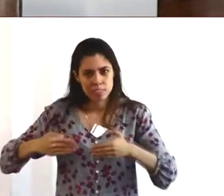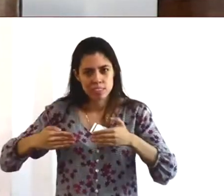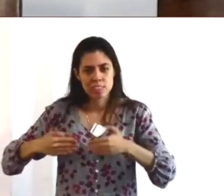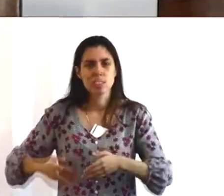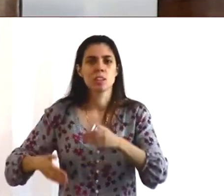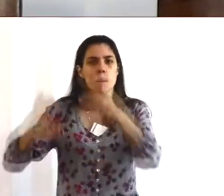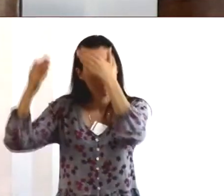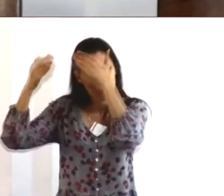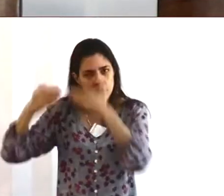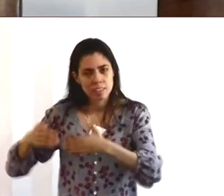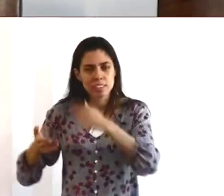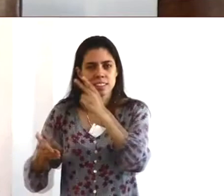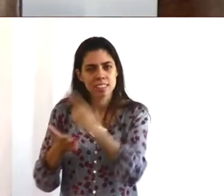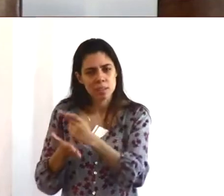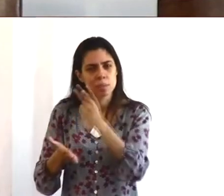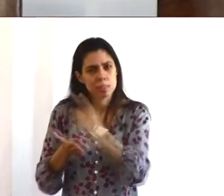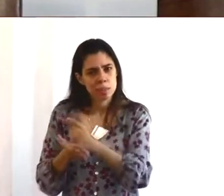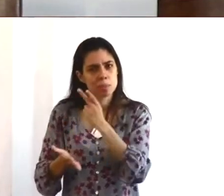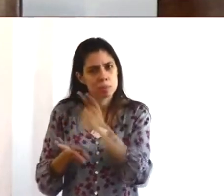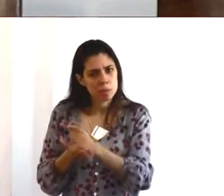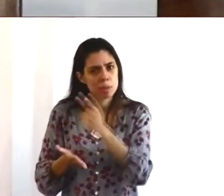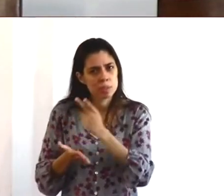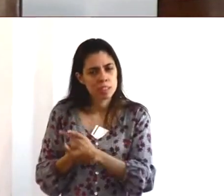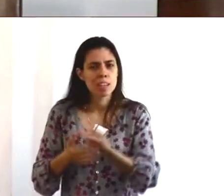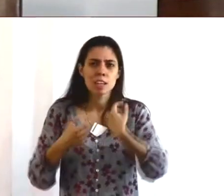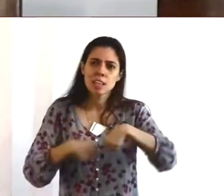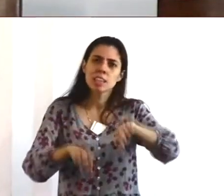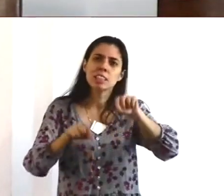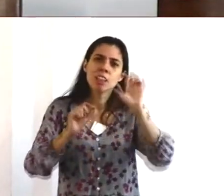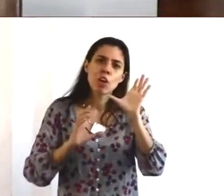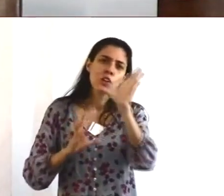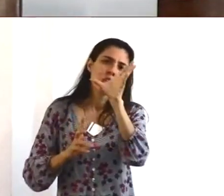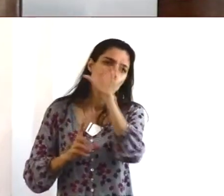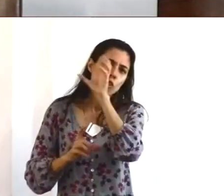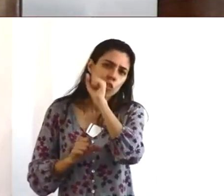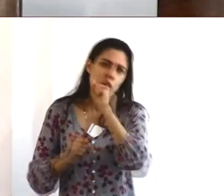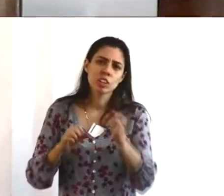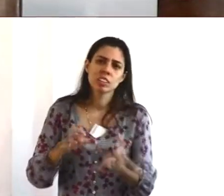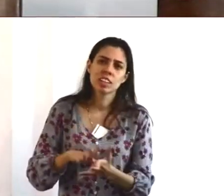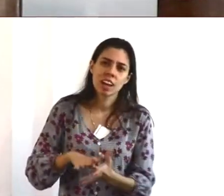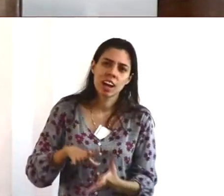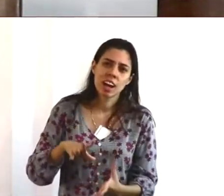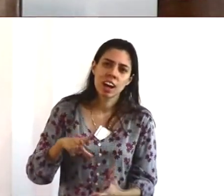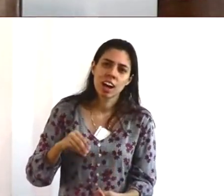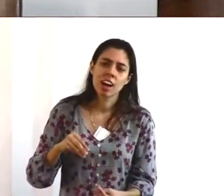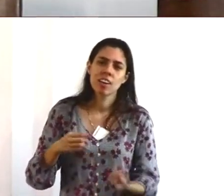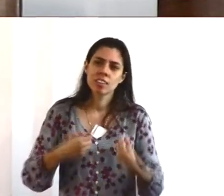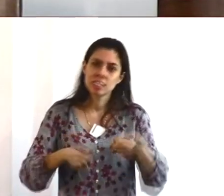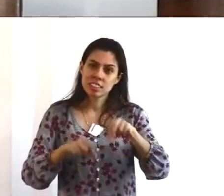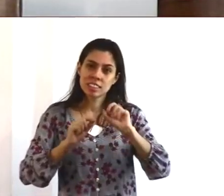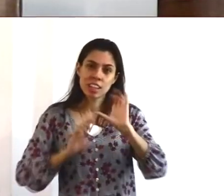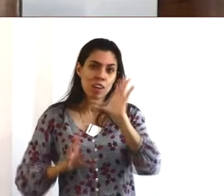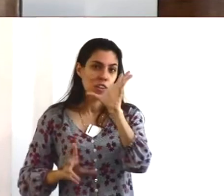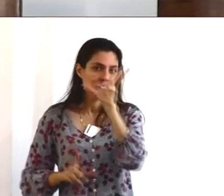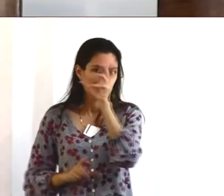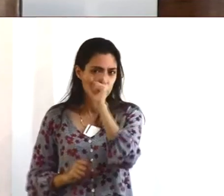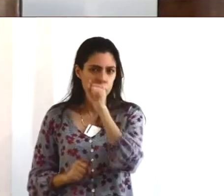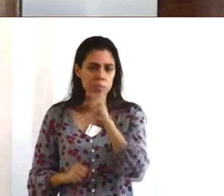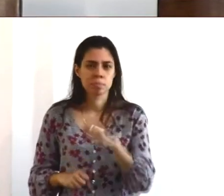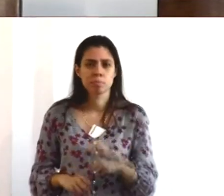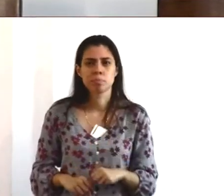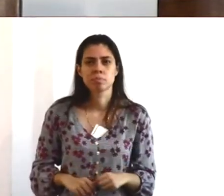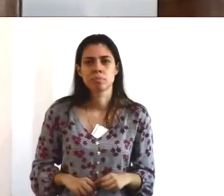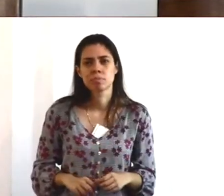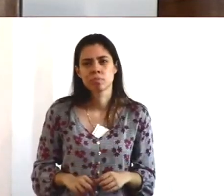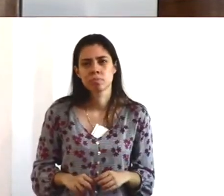ajudar, Ele está pronto para revigorar a sua alma, Ele está pronto para te fortalecer. O que você